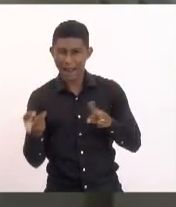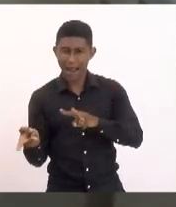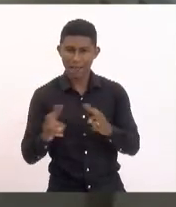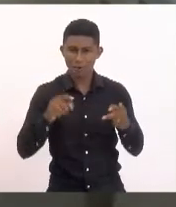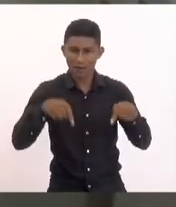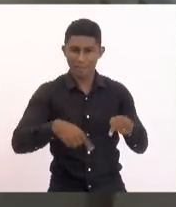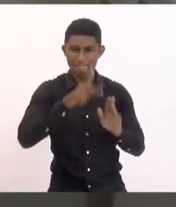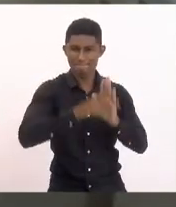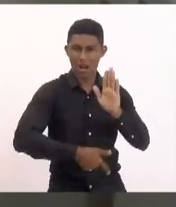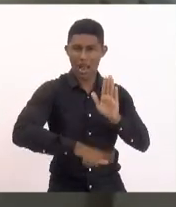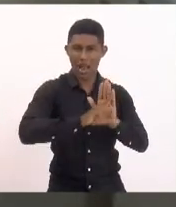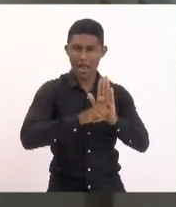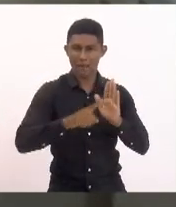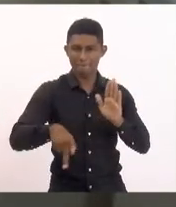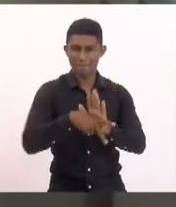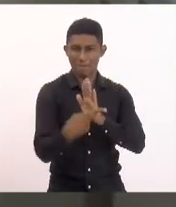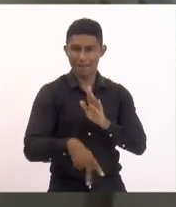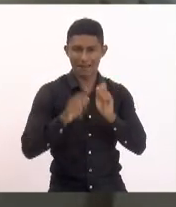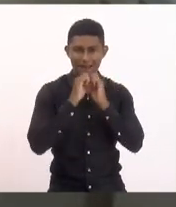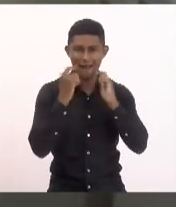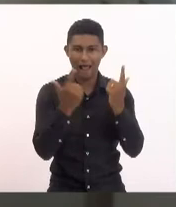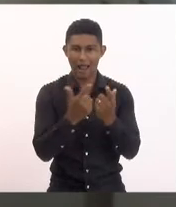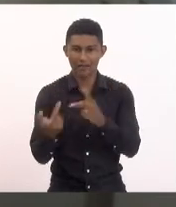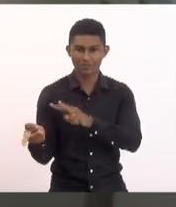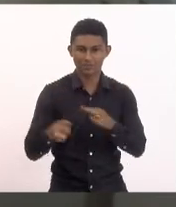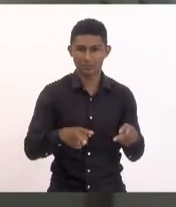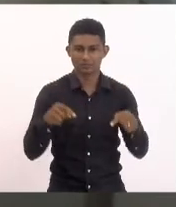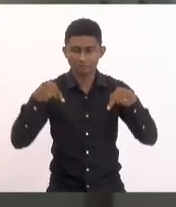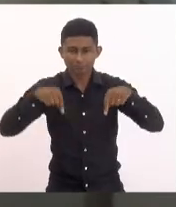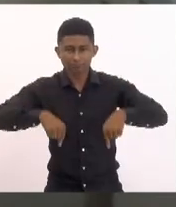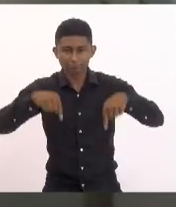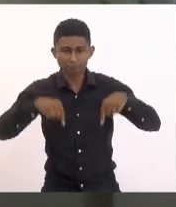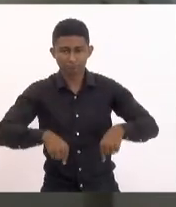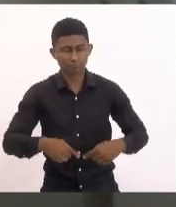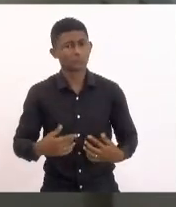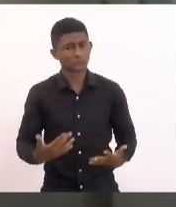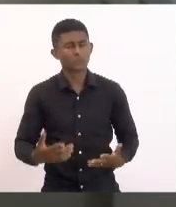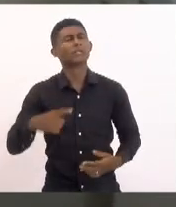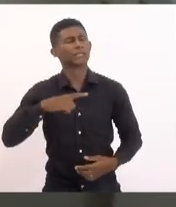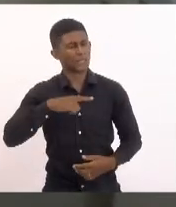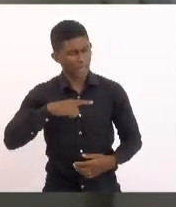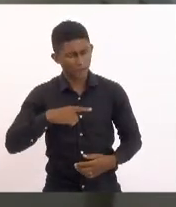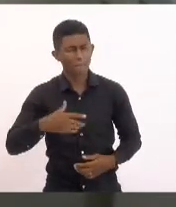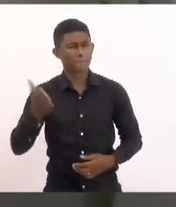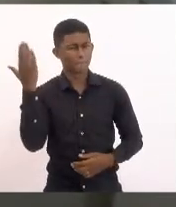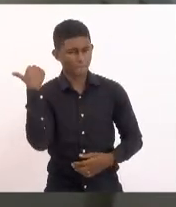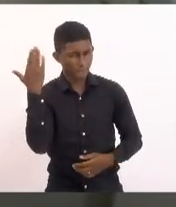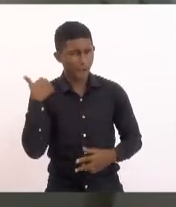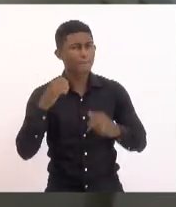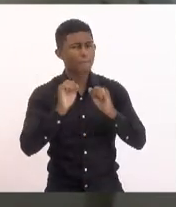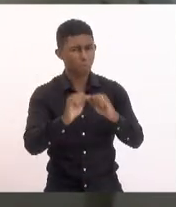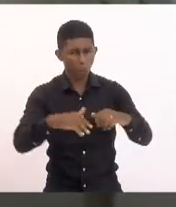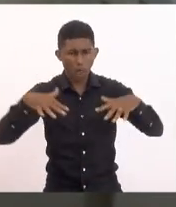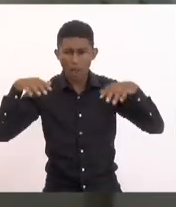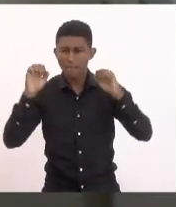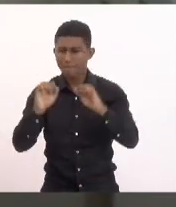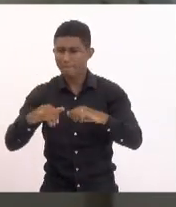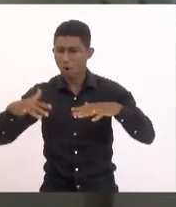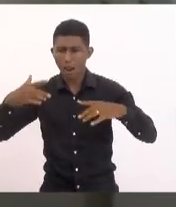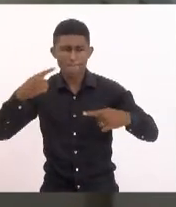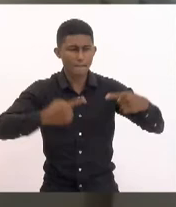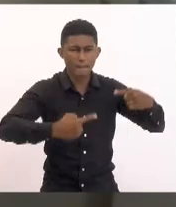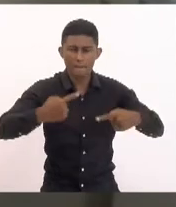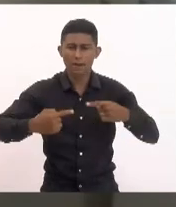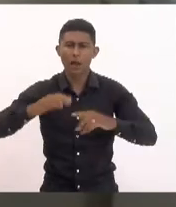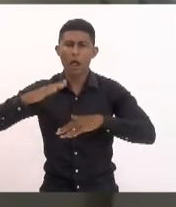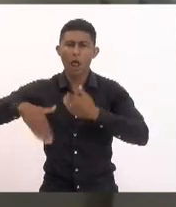casa. Esse projeto foi objeto de audiências públicas, debates, e não se chegou a